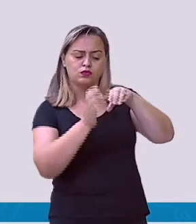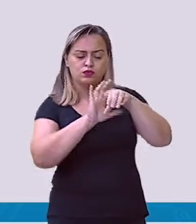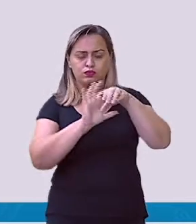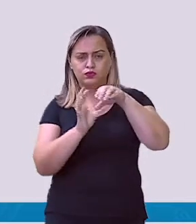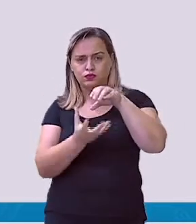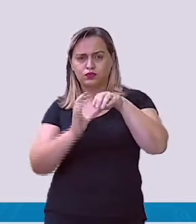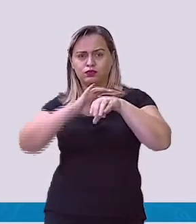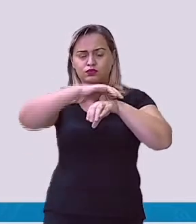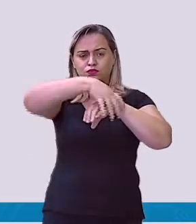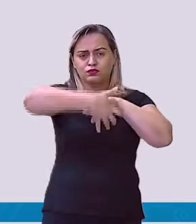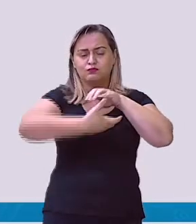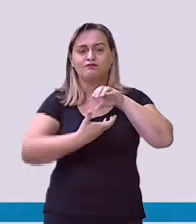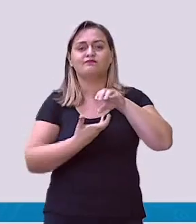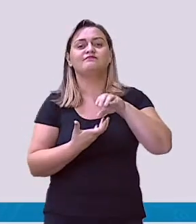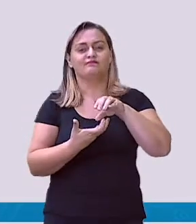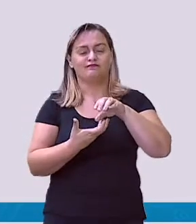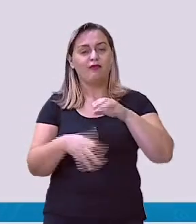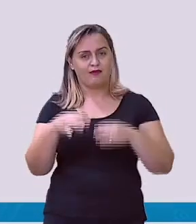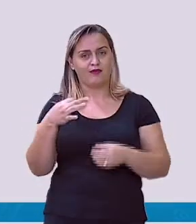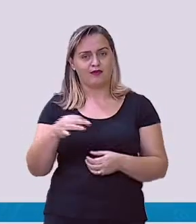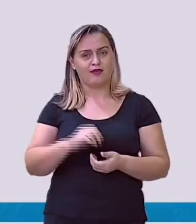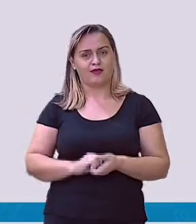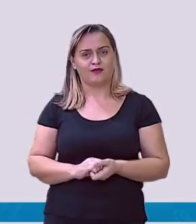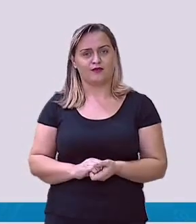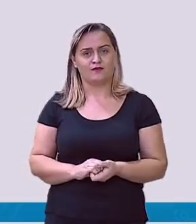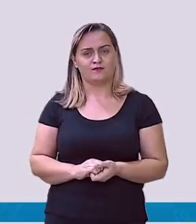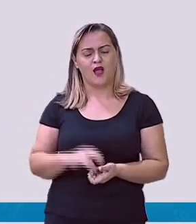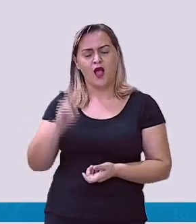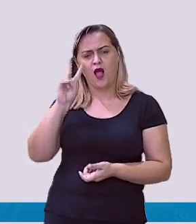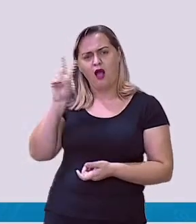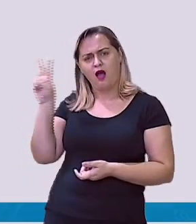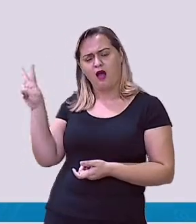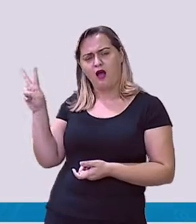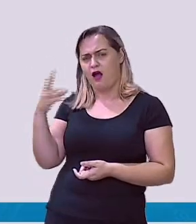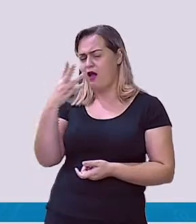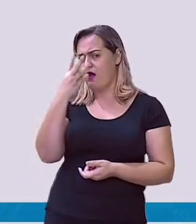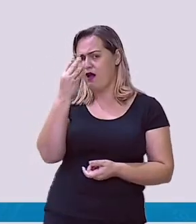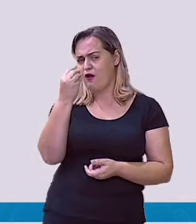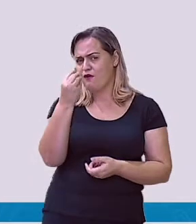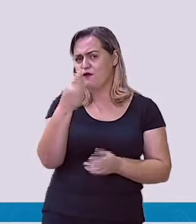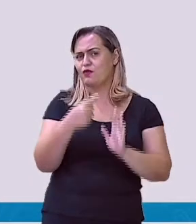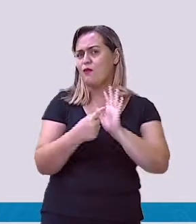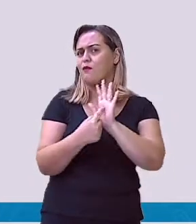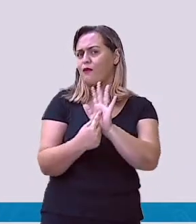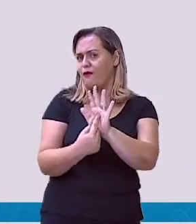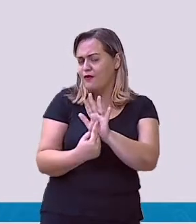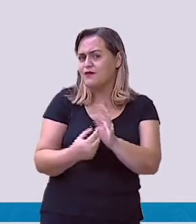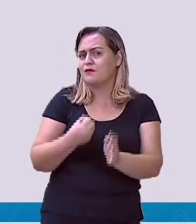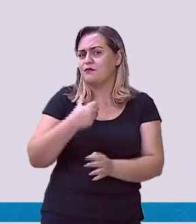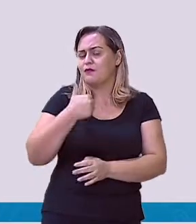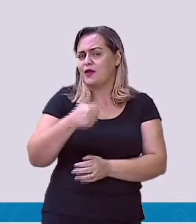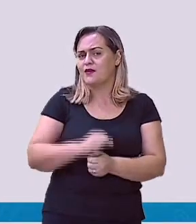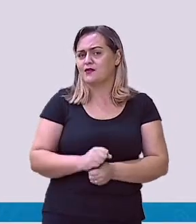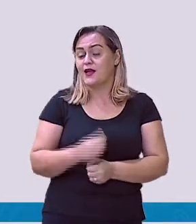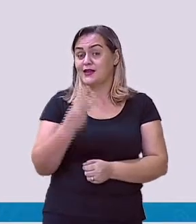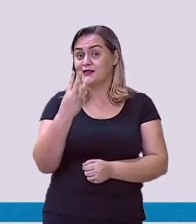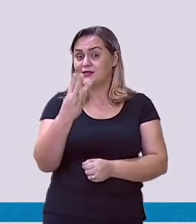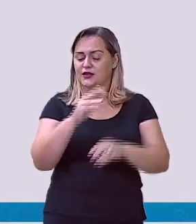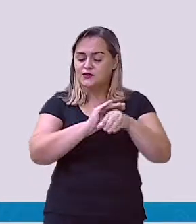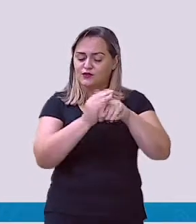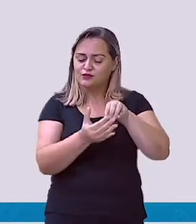ela registra bem essas 3 camadas. Eu não estou vendo, não,